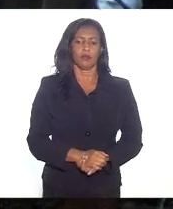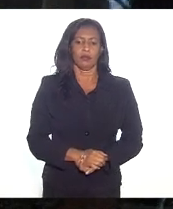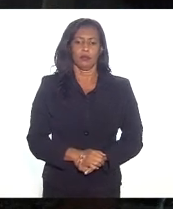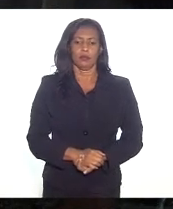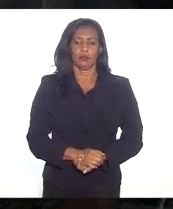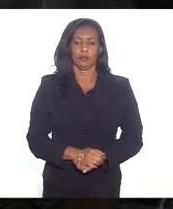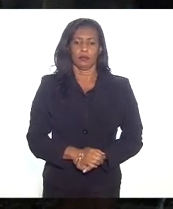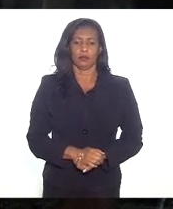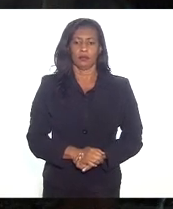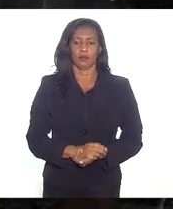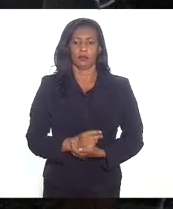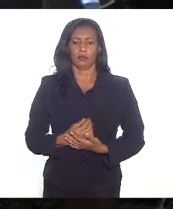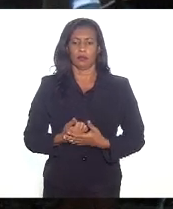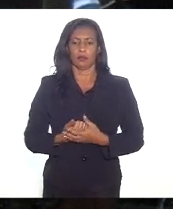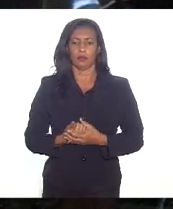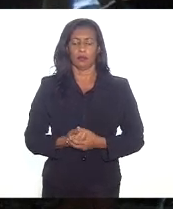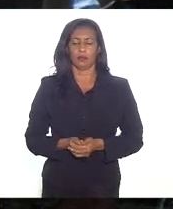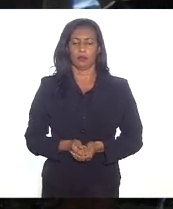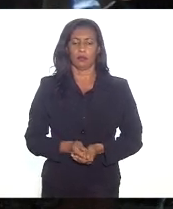Deputado Renato Zaca.